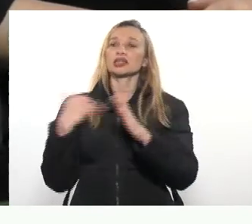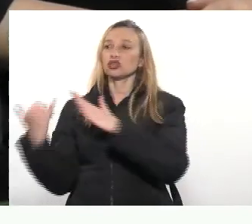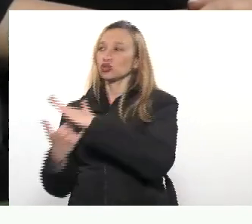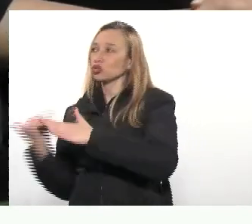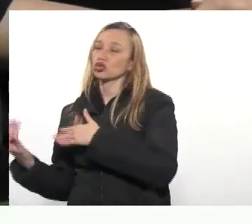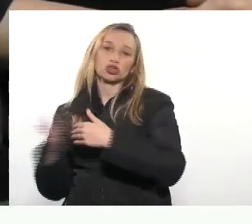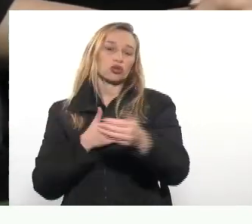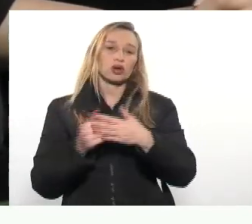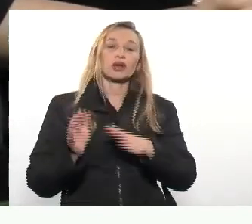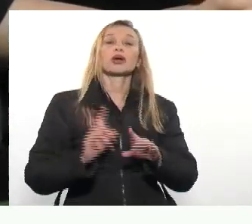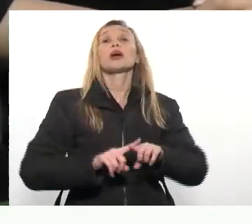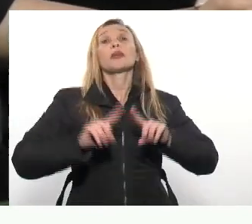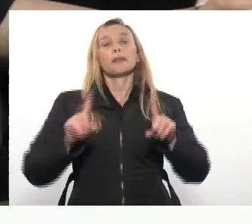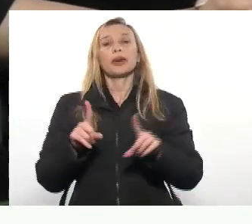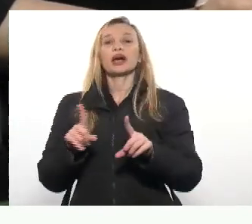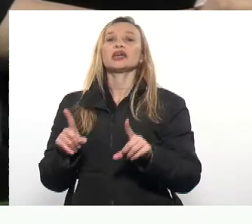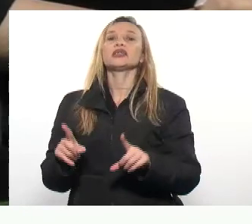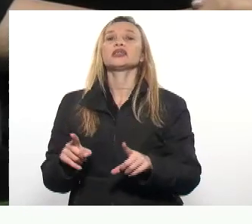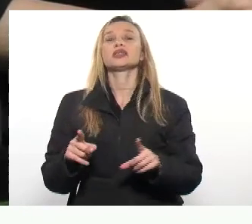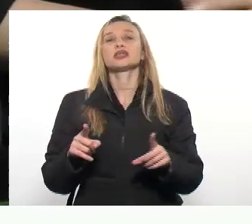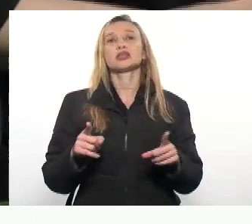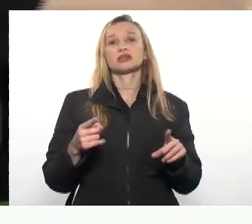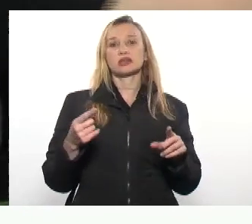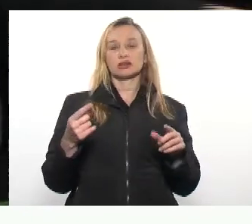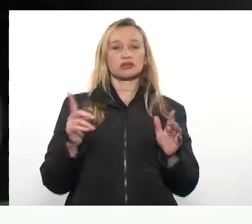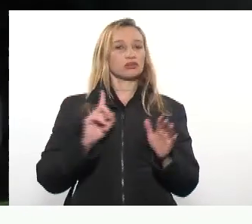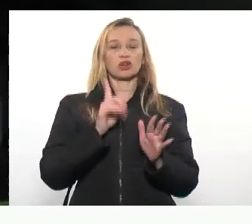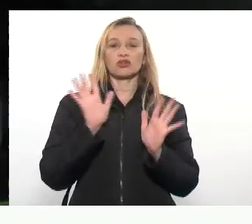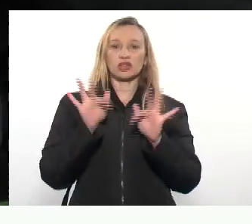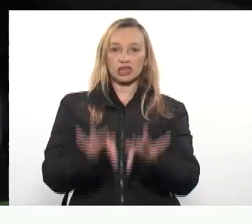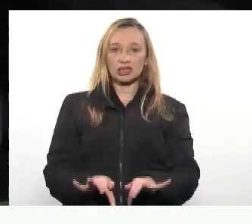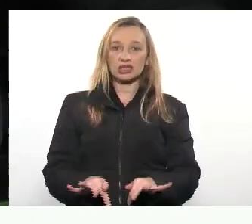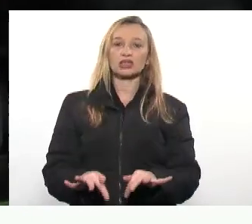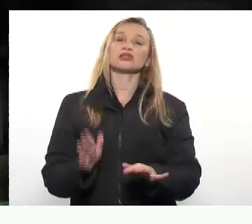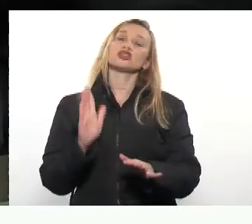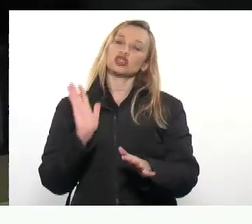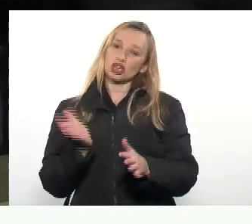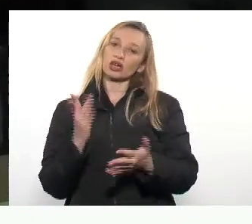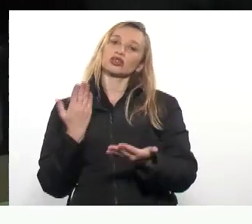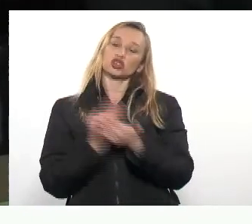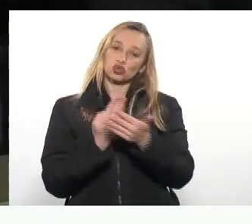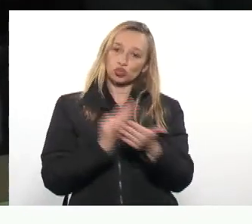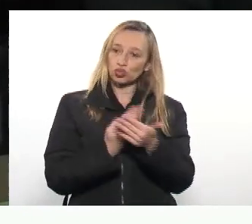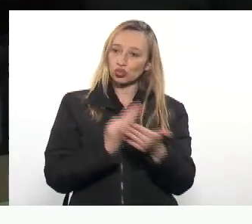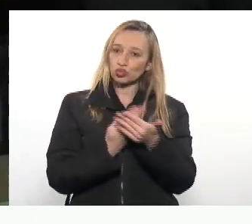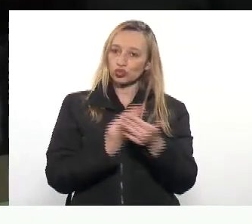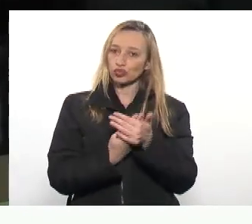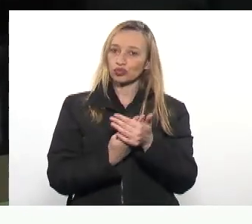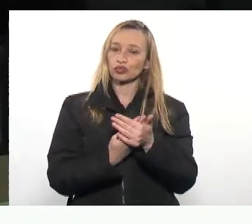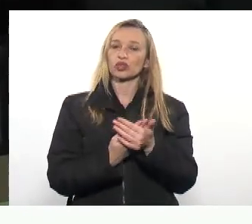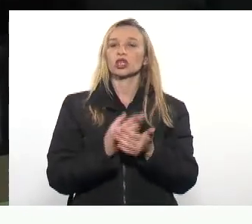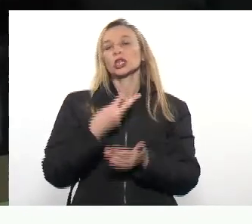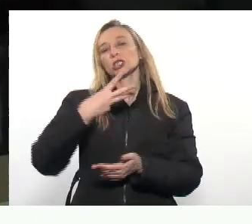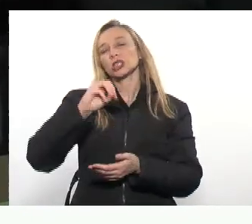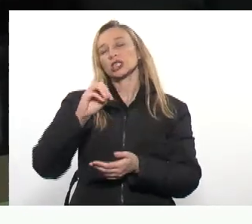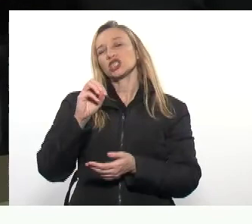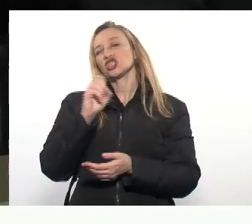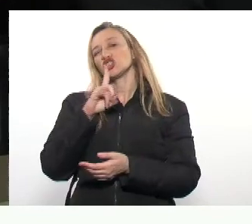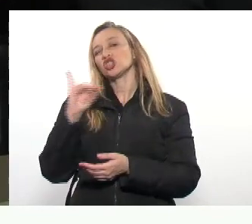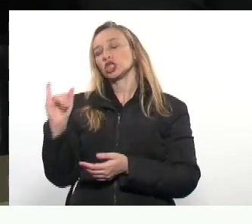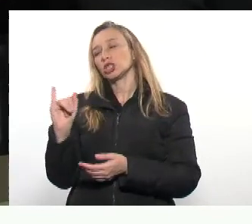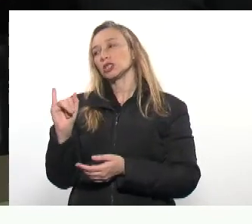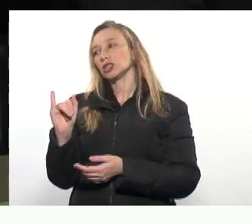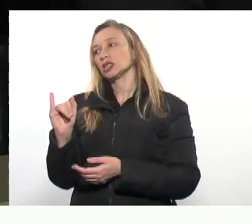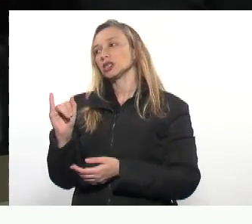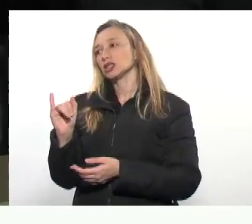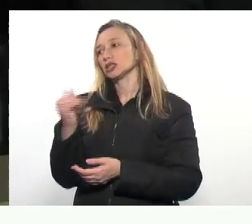diante. Mas ainda não temos a coisa fechada, existem já os estudos, diria que mais 30 dias nós vamos estar